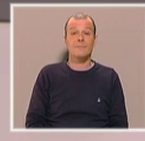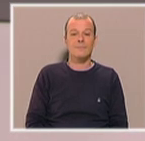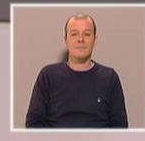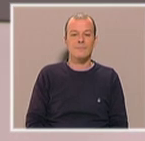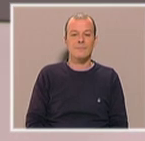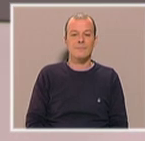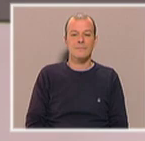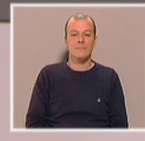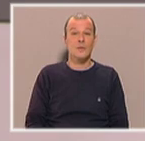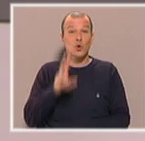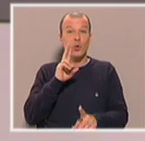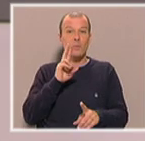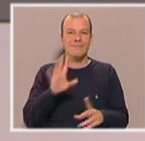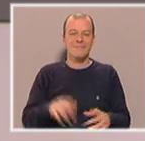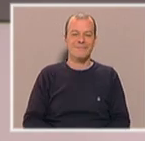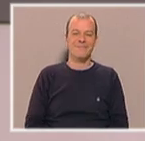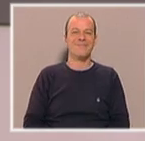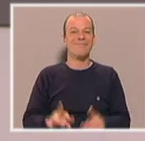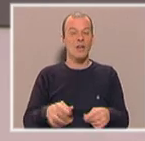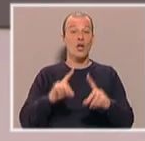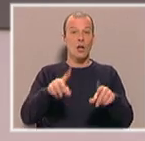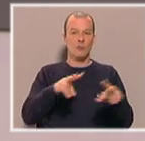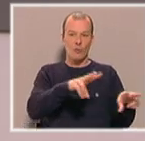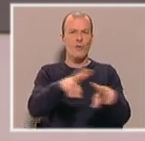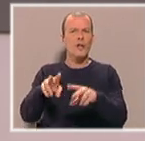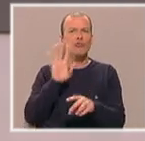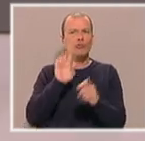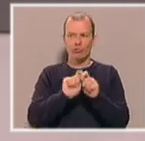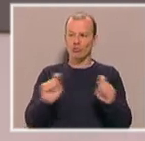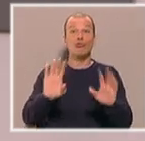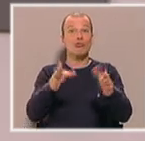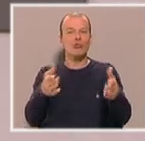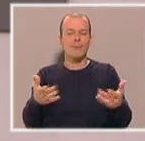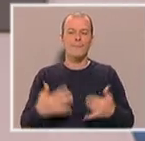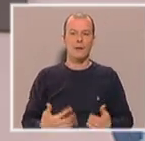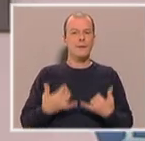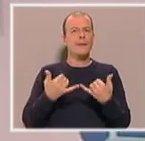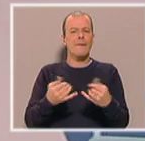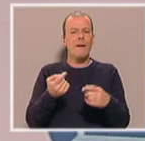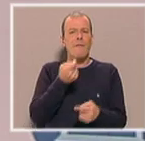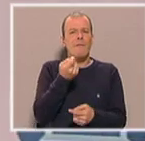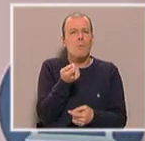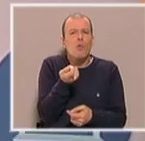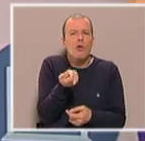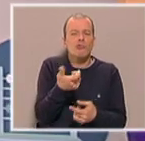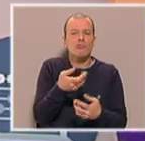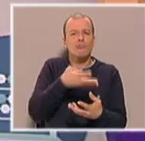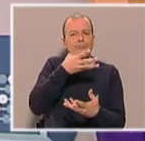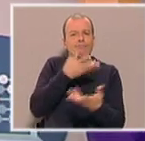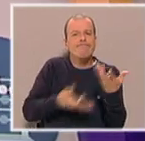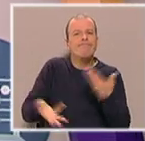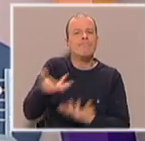Os animais... Desculpem. Aqui está. Após visualizarmos então este vídeo, vamos agora falar um pouquinho então